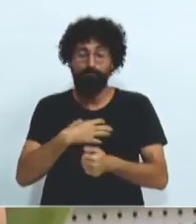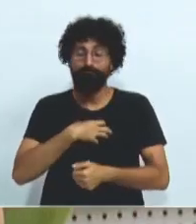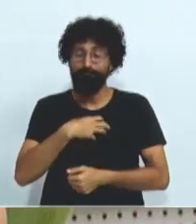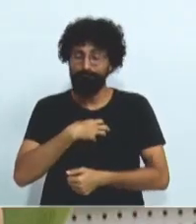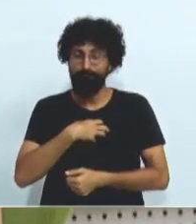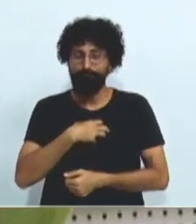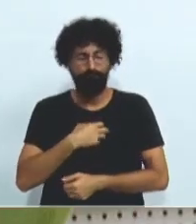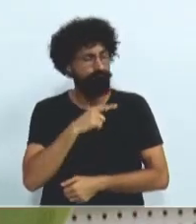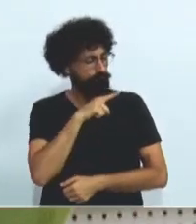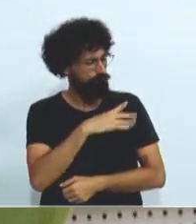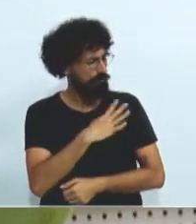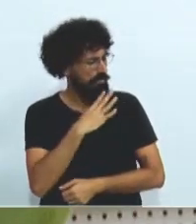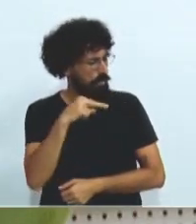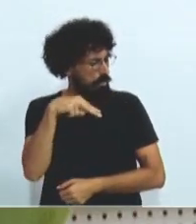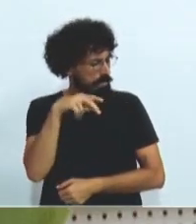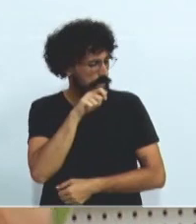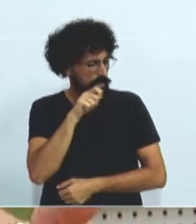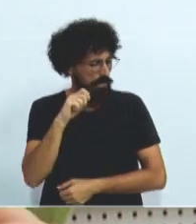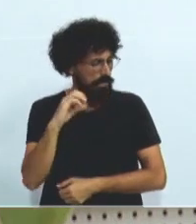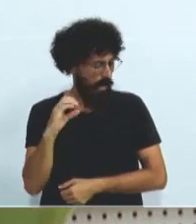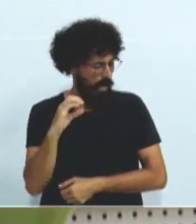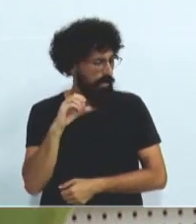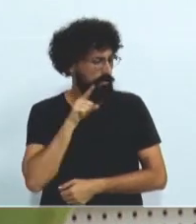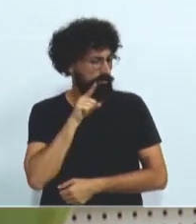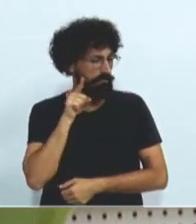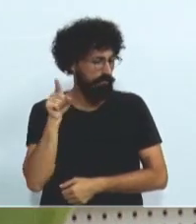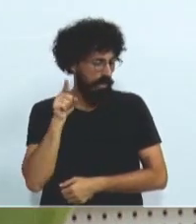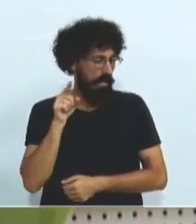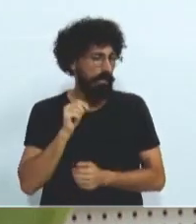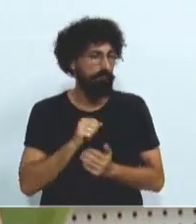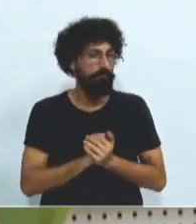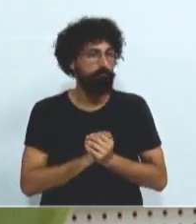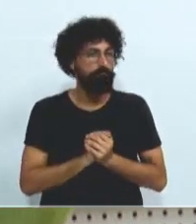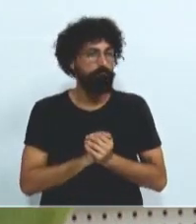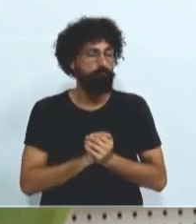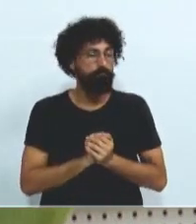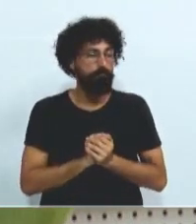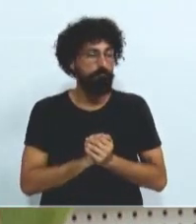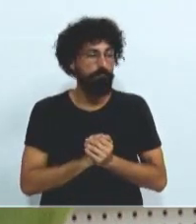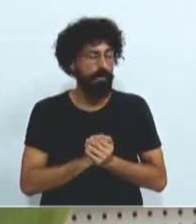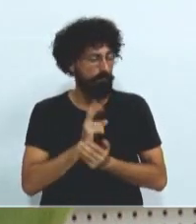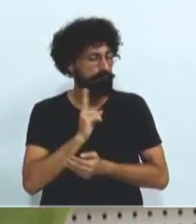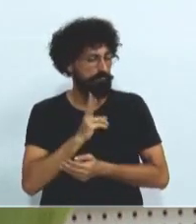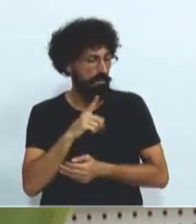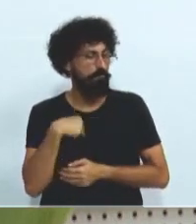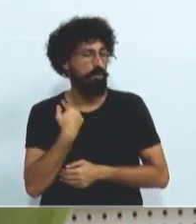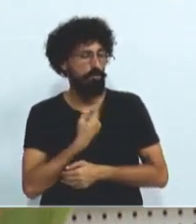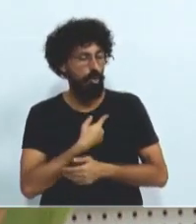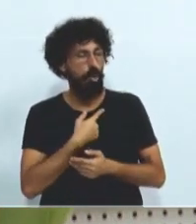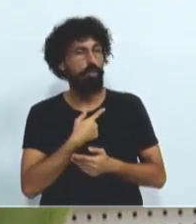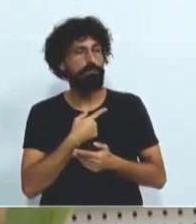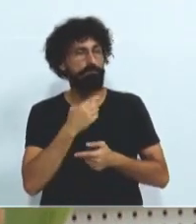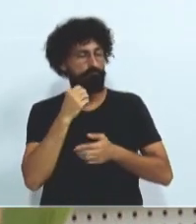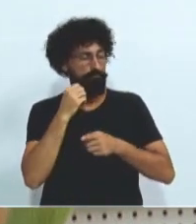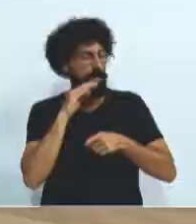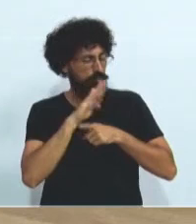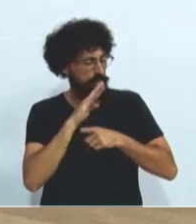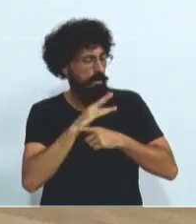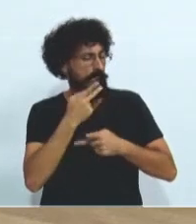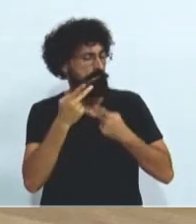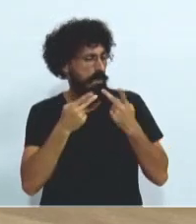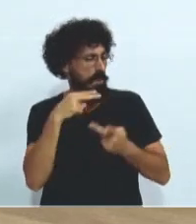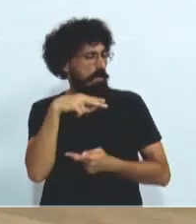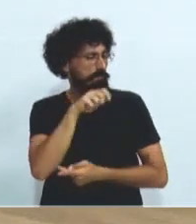conheceu o NAC de pertinho, a gente até sempre está aqui à frente trazendo aí as campanhas do NAC de arrecadação